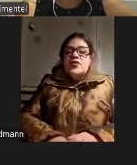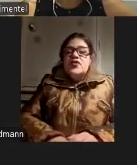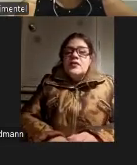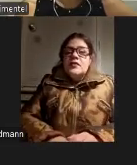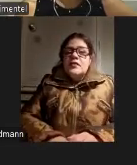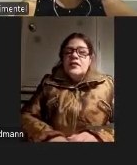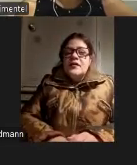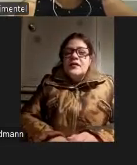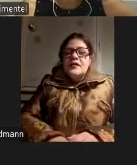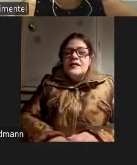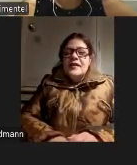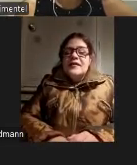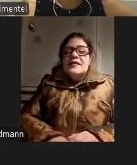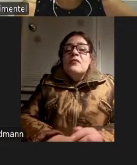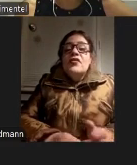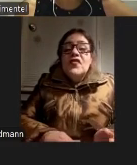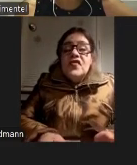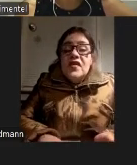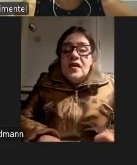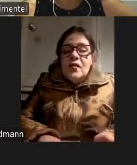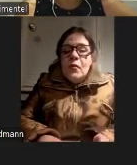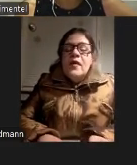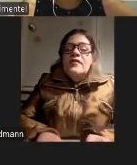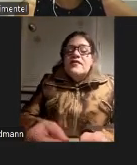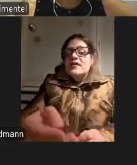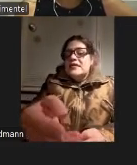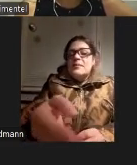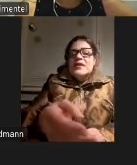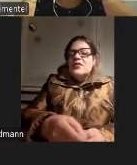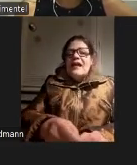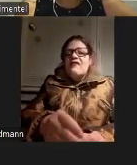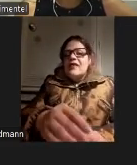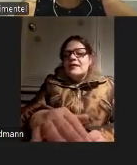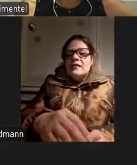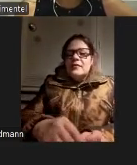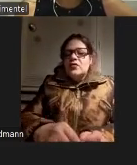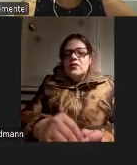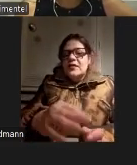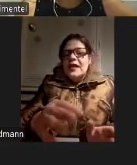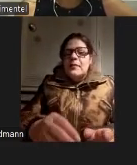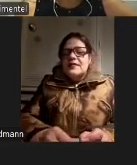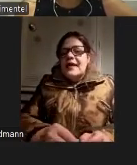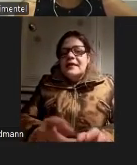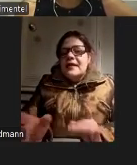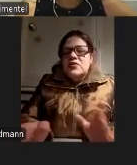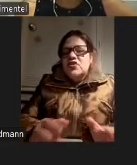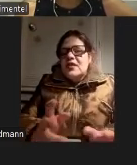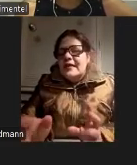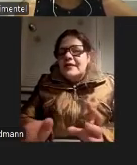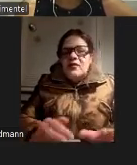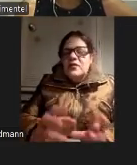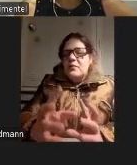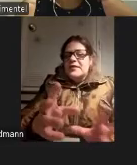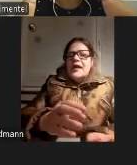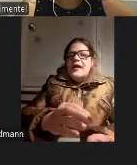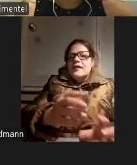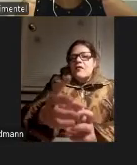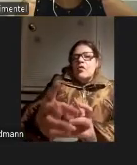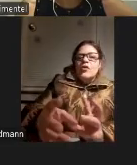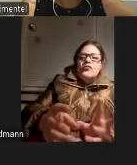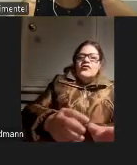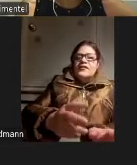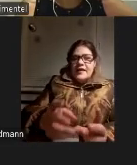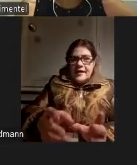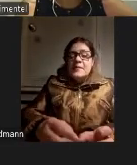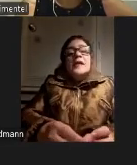nesse teste. Entendi, Entende? Isso é é. muito Aham. fino, porque você vai dizendo, essa pessoa é travada, essa pessoa não tem capacidade abstrata ou de pensar que